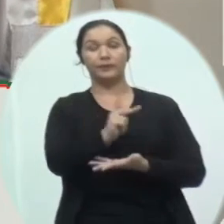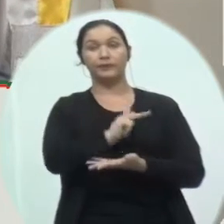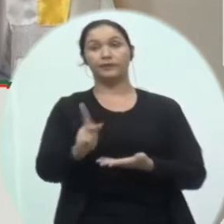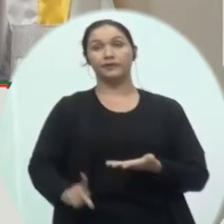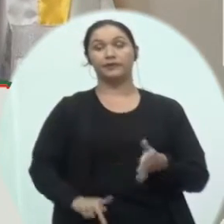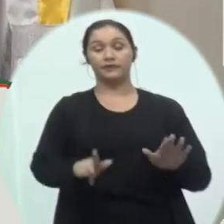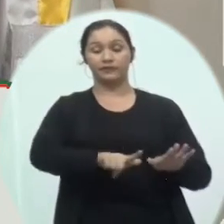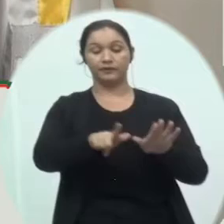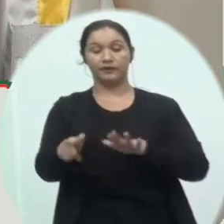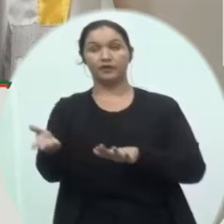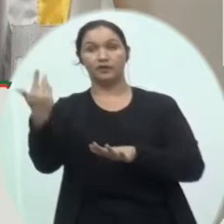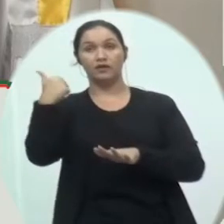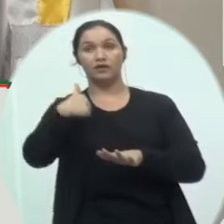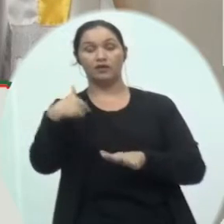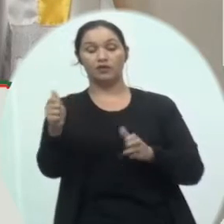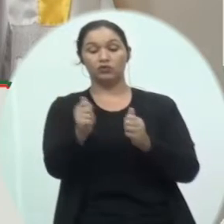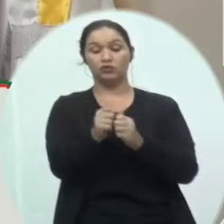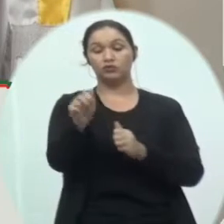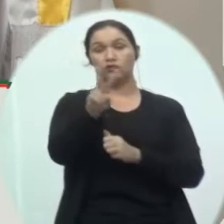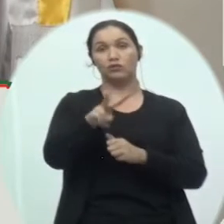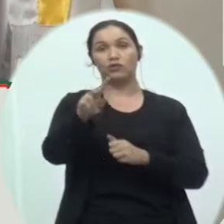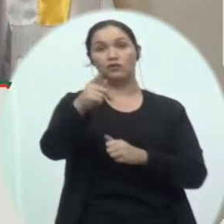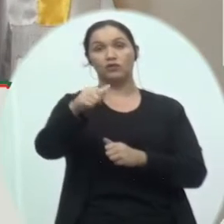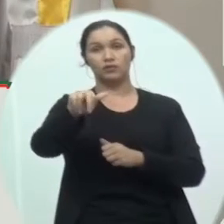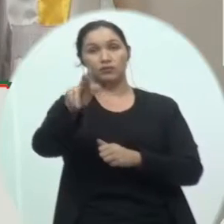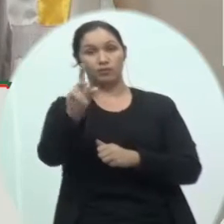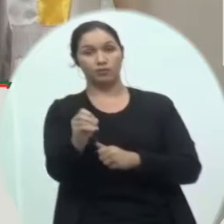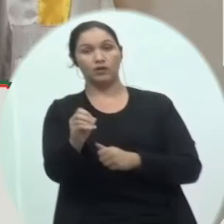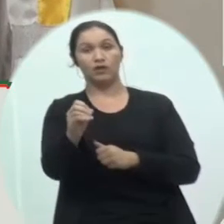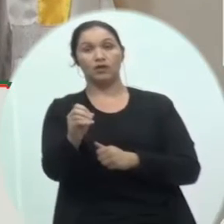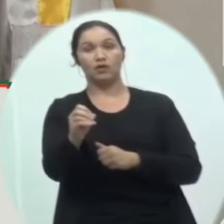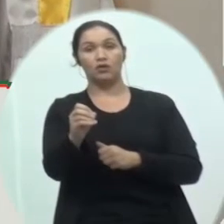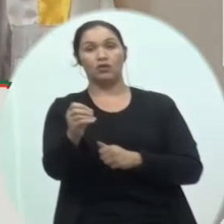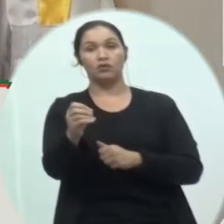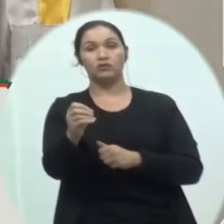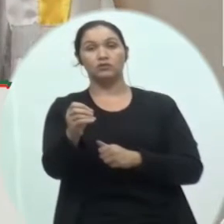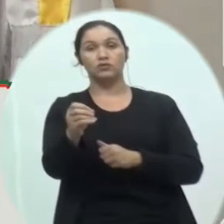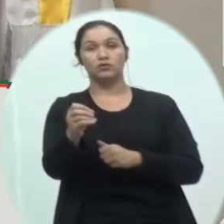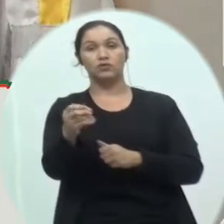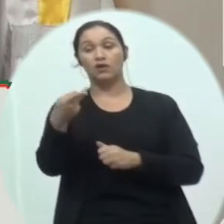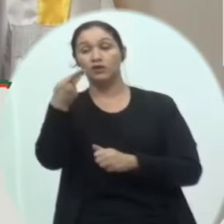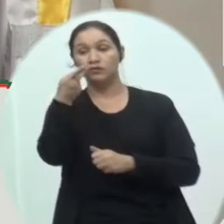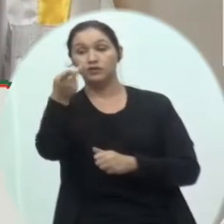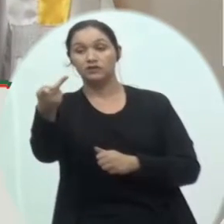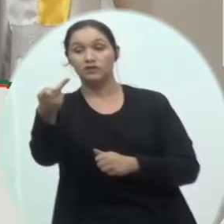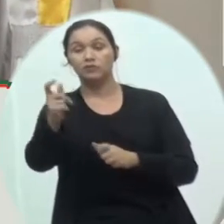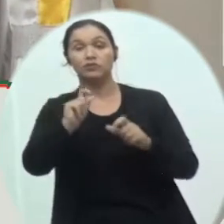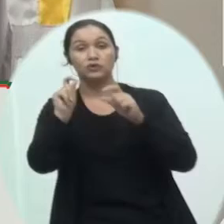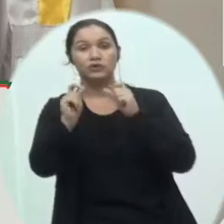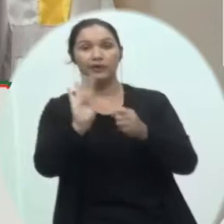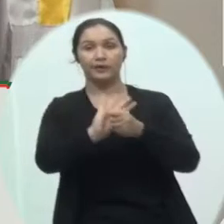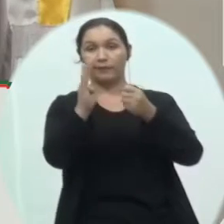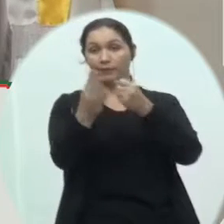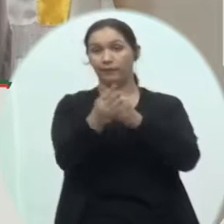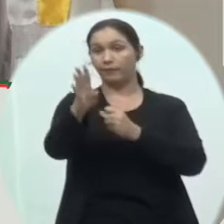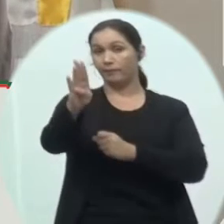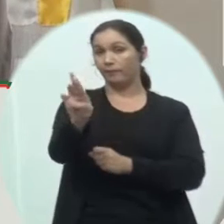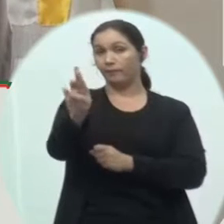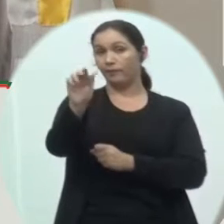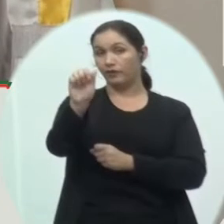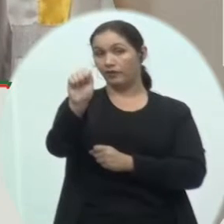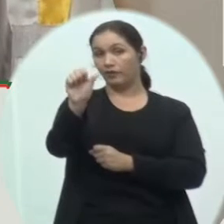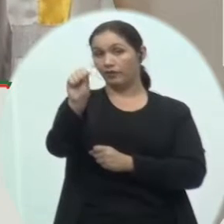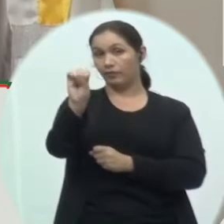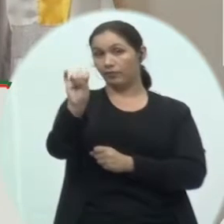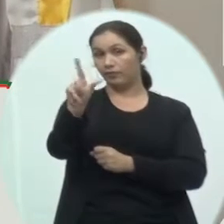semana passada, eu e o vereador Paulo Ferrarese estivemos no bairro Brasília, onde fomos chamados pelaquela comunidade para tratar sobre o problema de médicos,